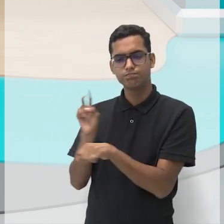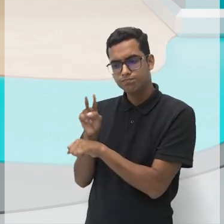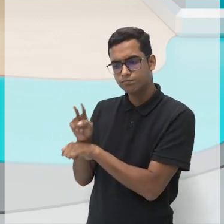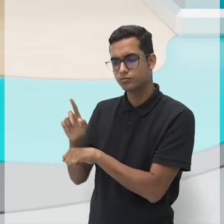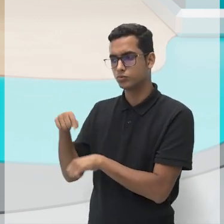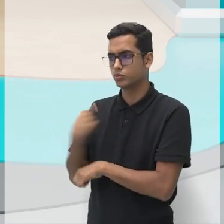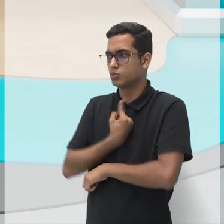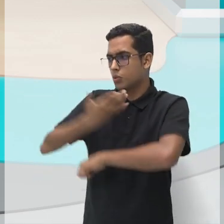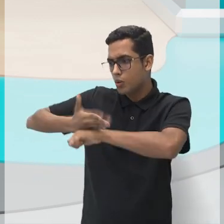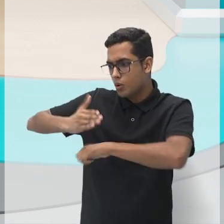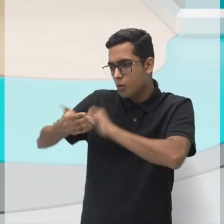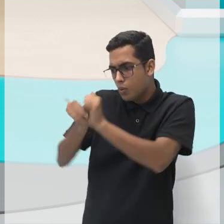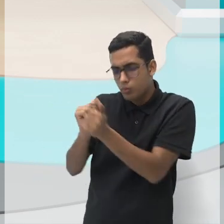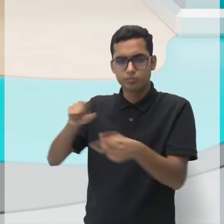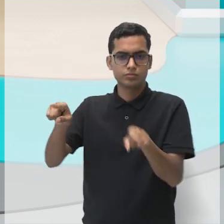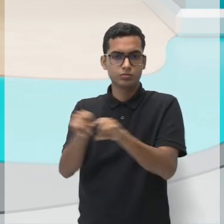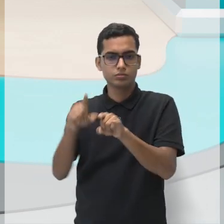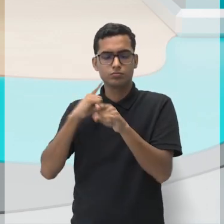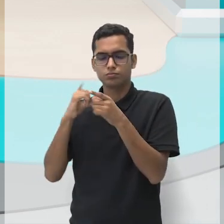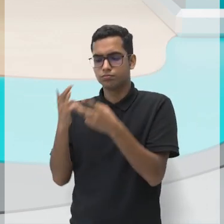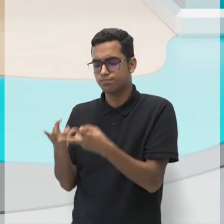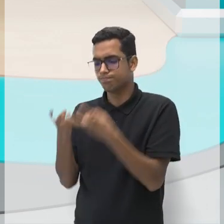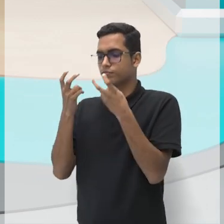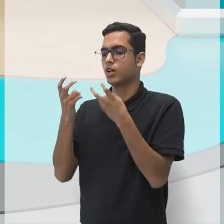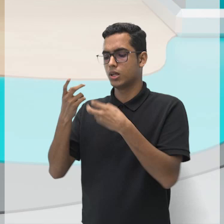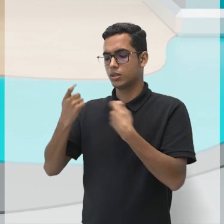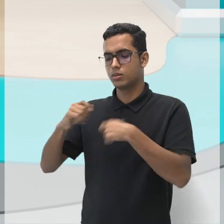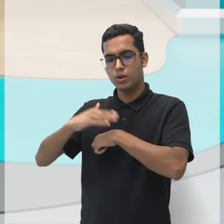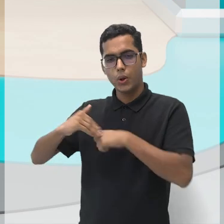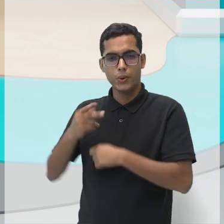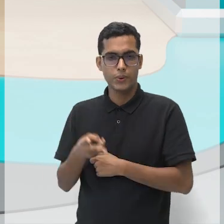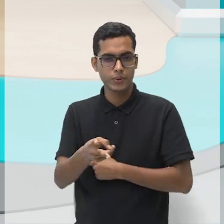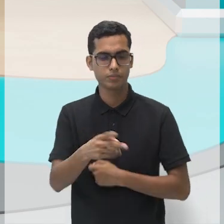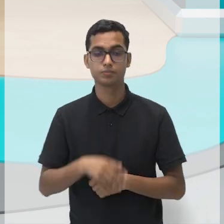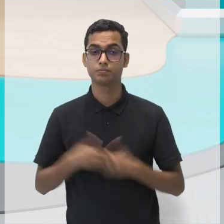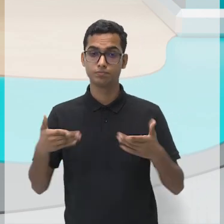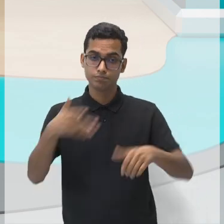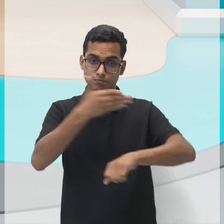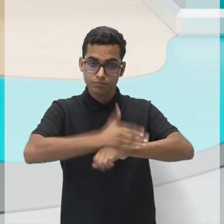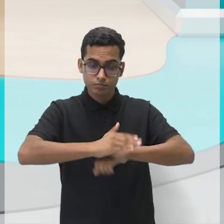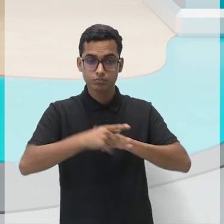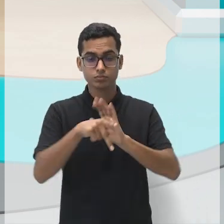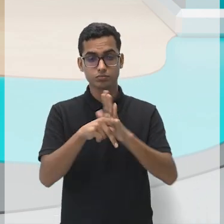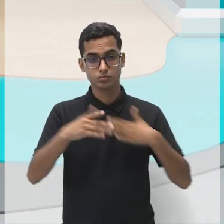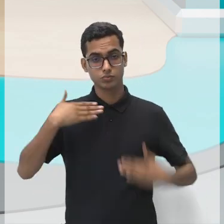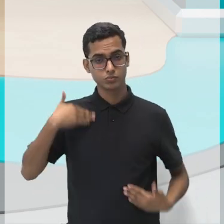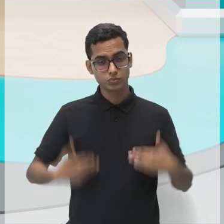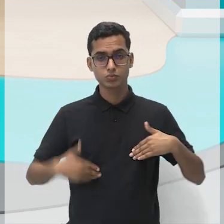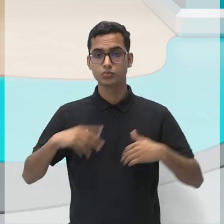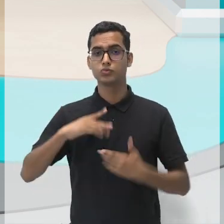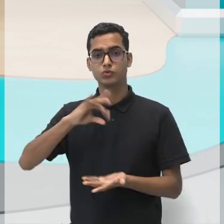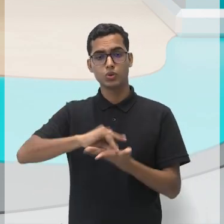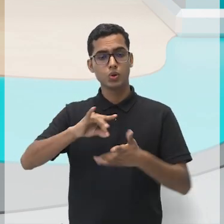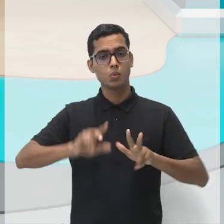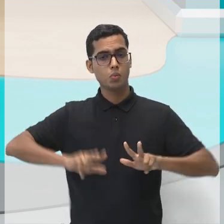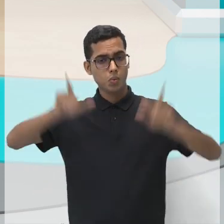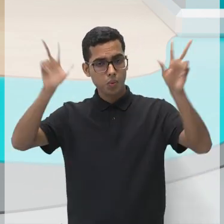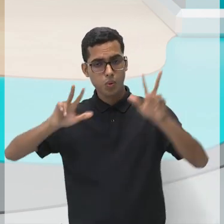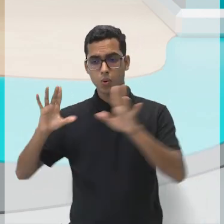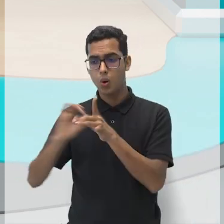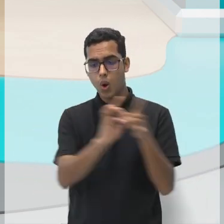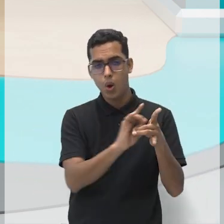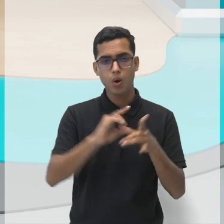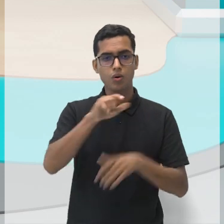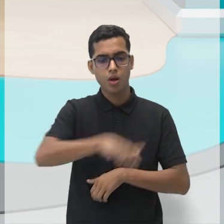onde a gente vai praticar, a gente vai ter um olhar mais carinhoso. Então, as práticas corporais de aventura no